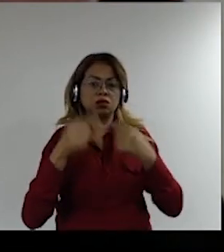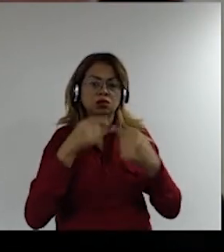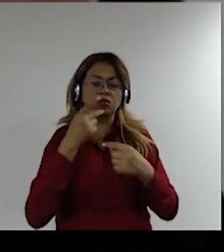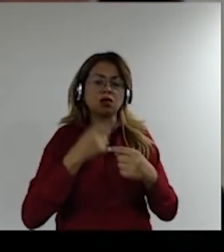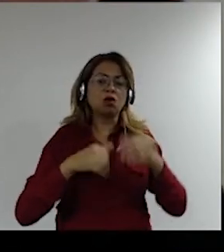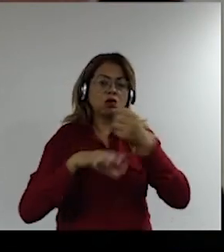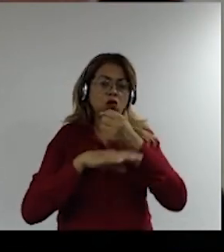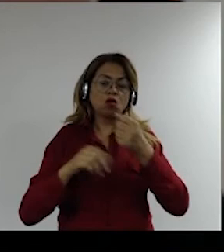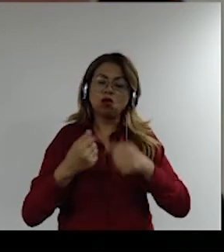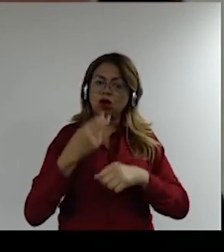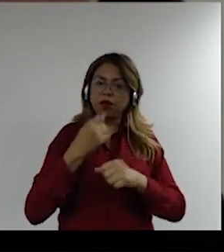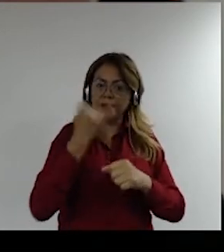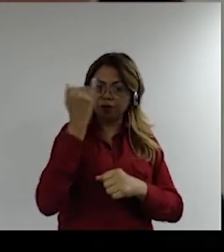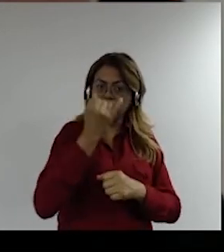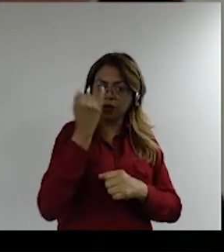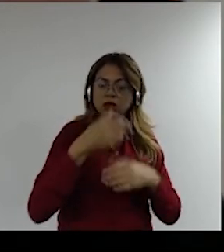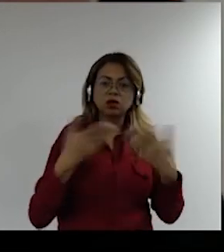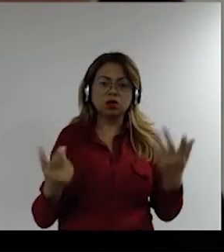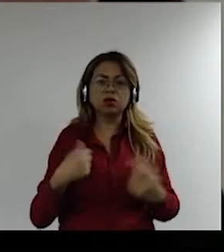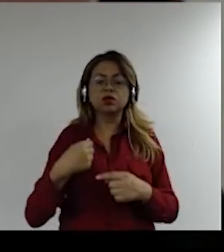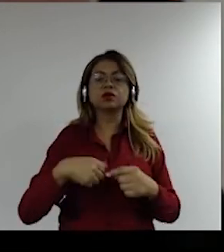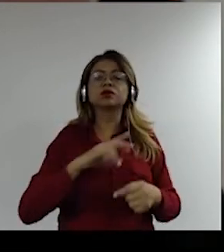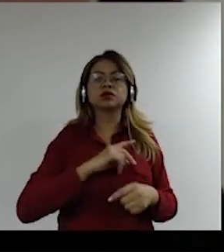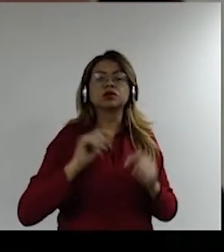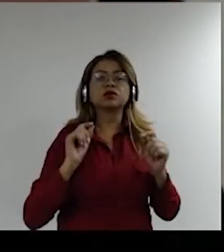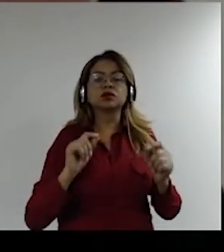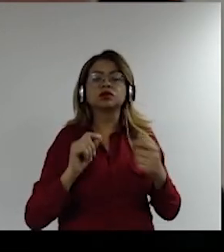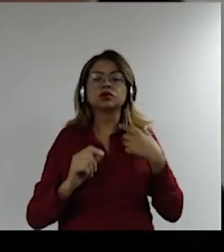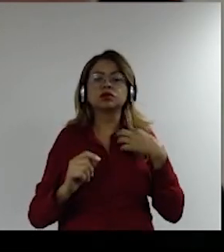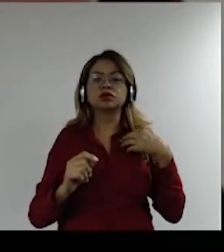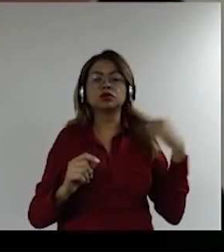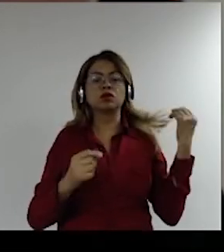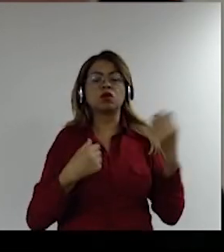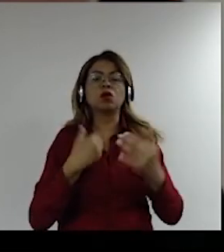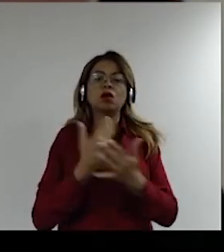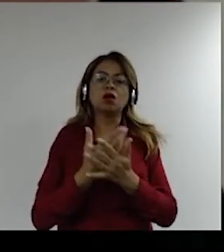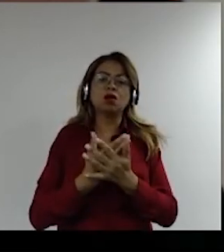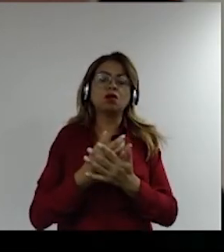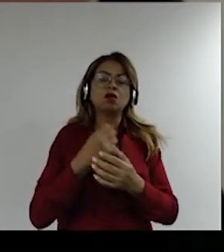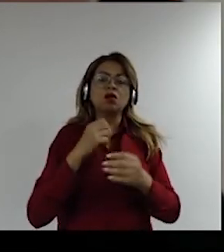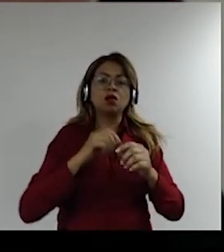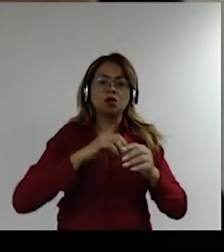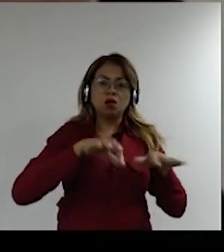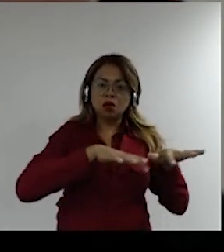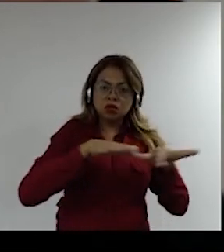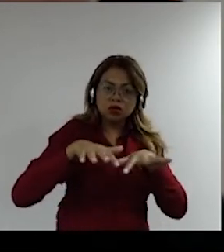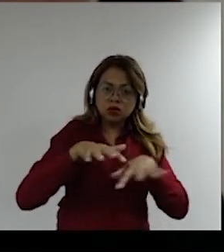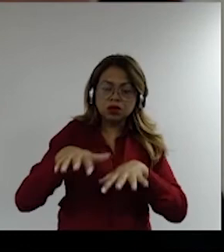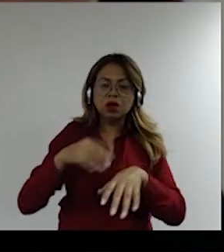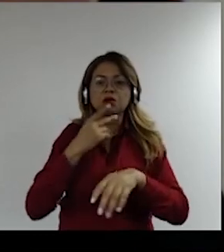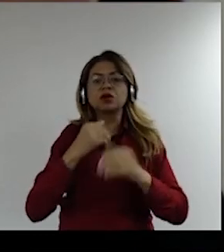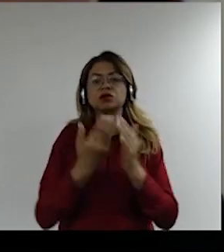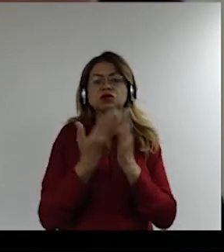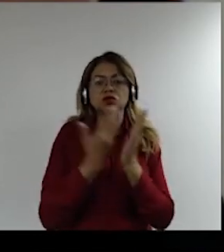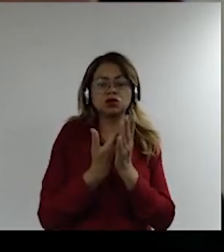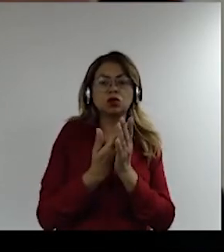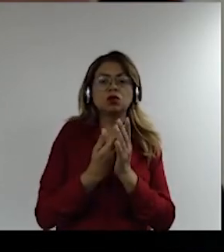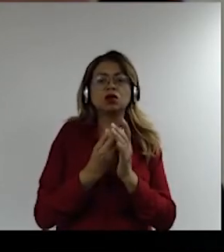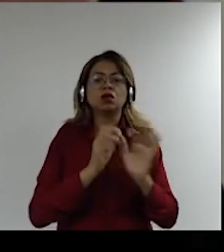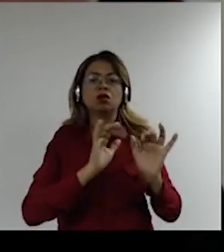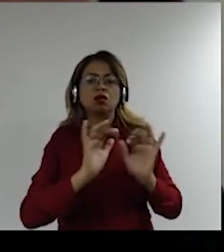governamental, em relação ao sistema educacional monitorado,